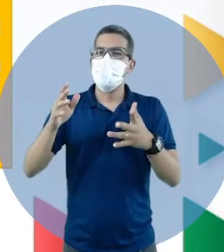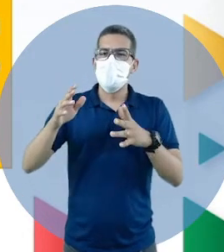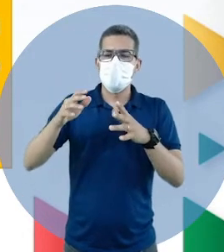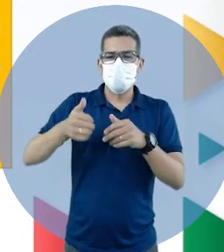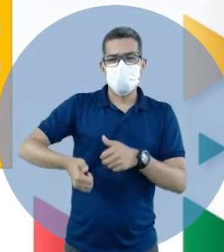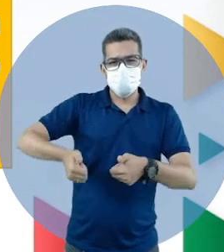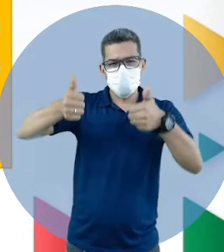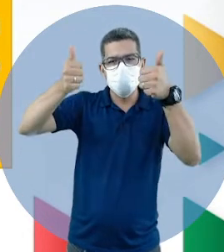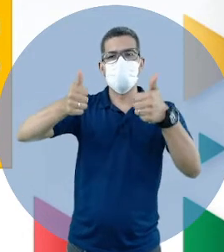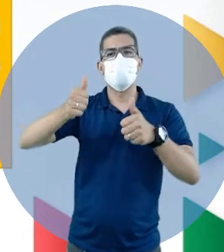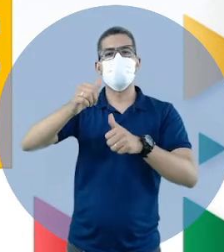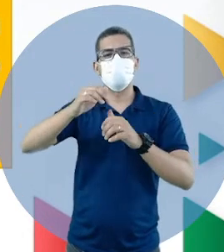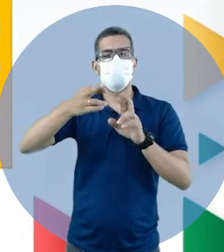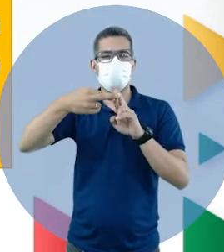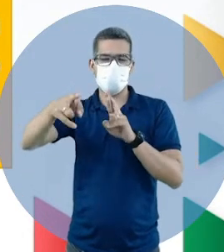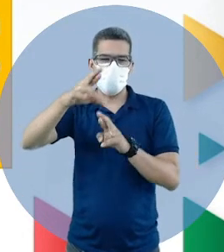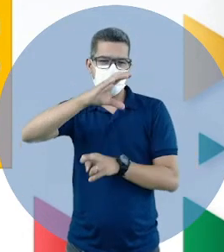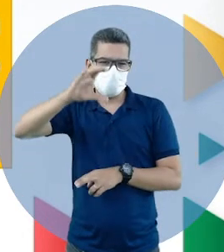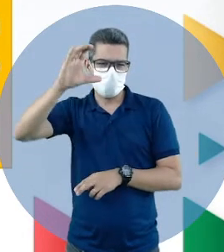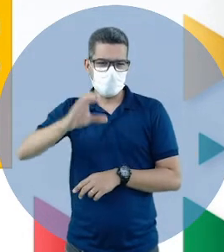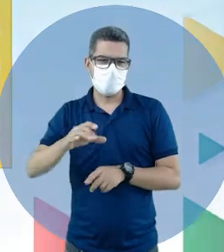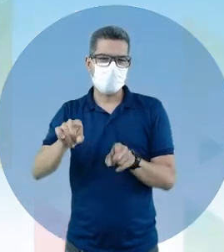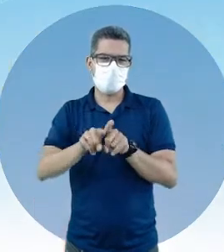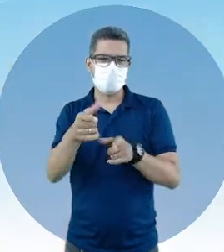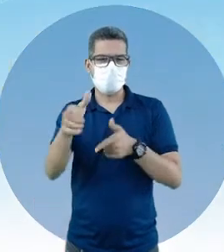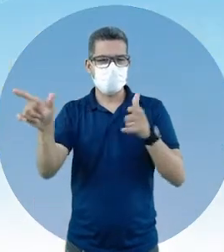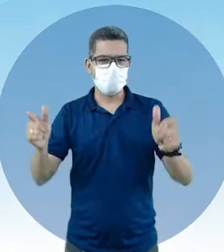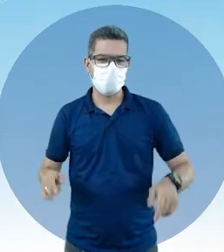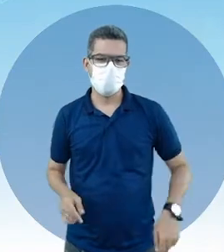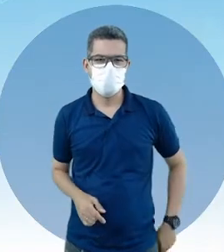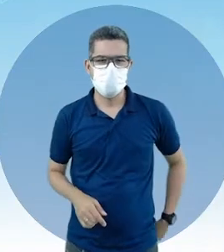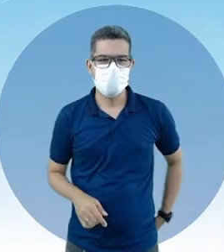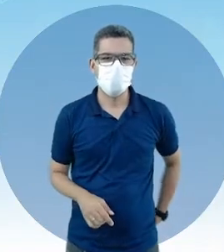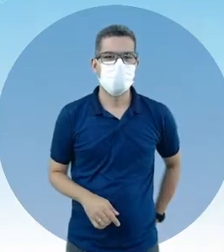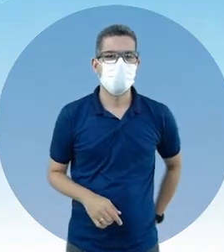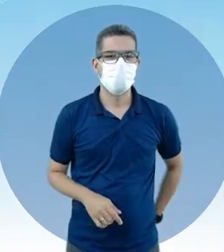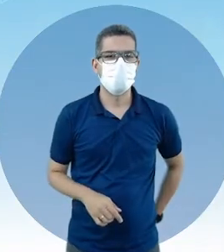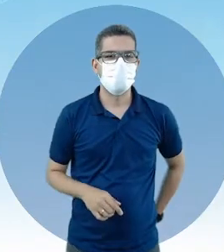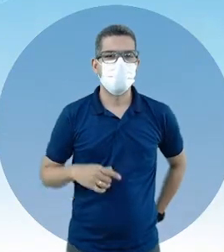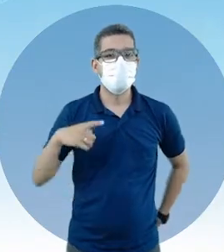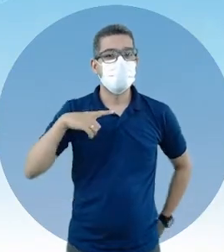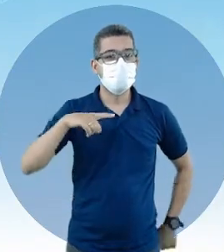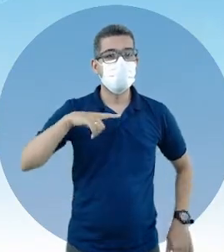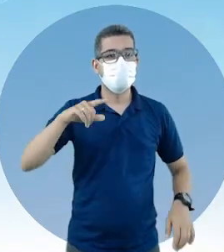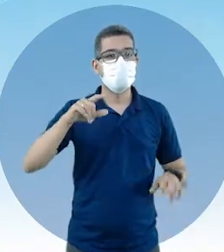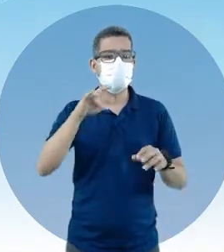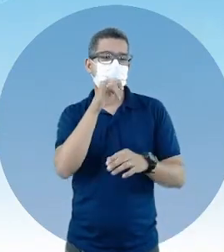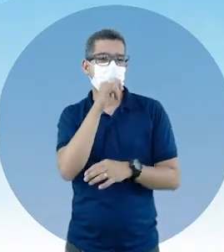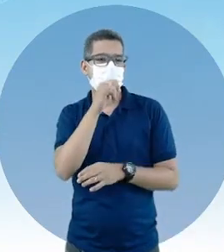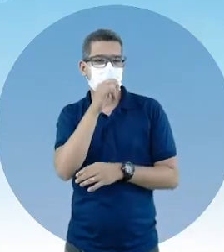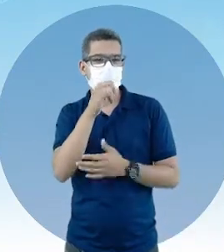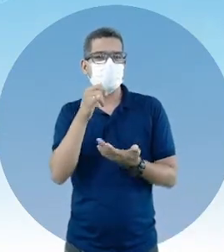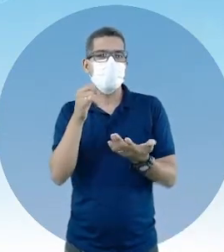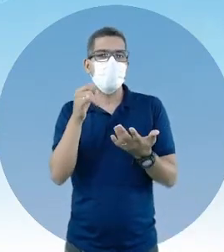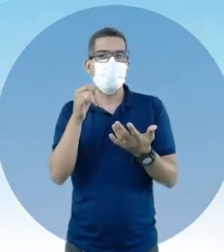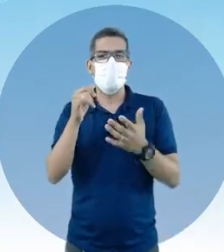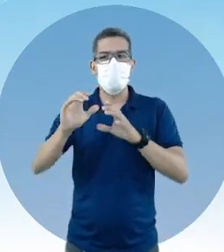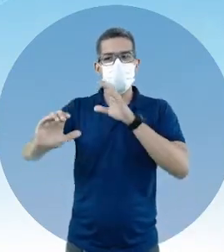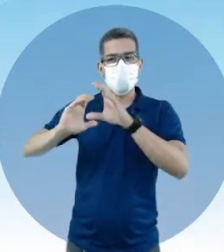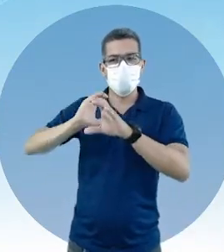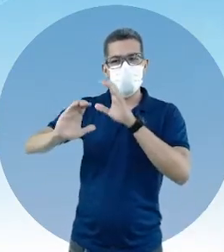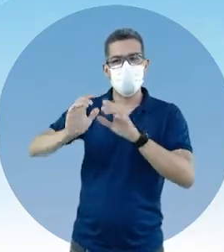e outras religiões. Vejam só, quando fala justamente essa questão Ele se comunicou com outras